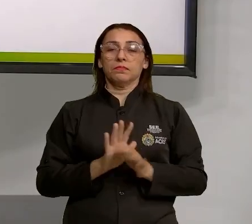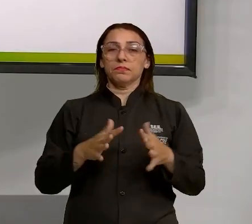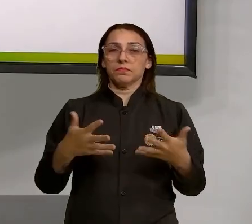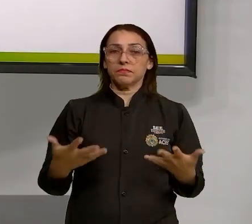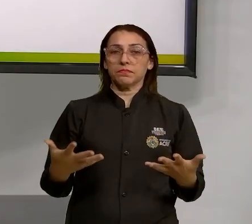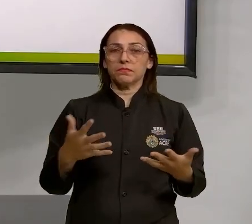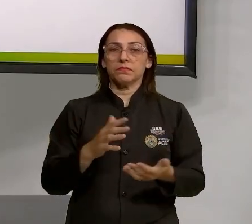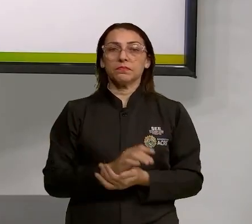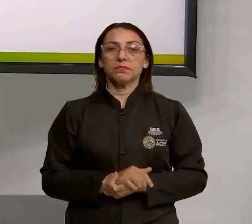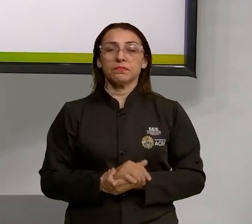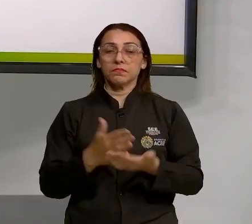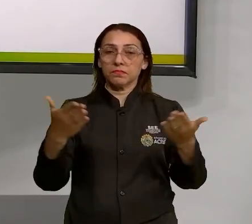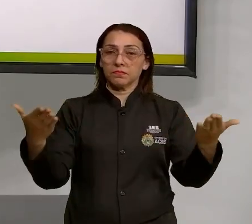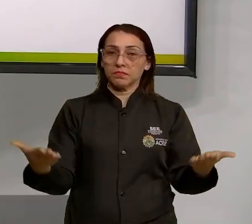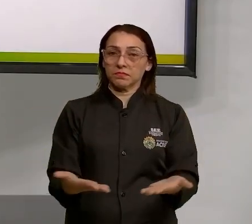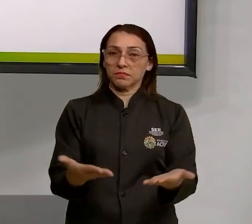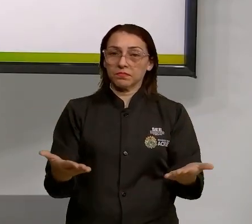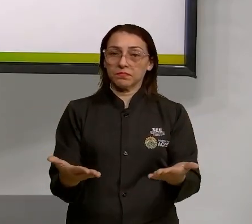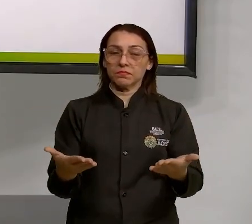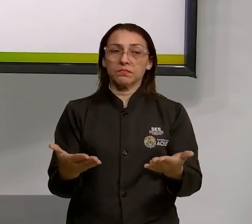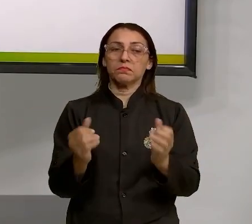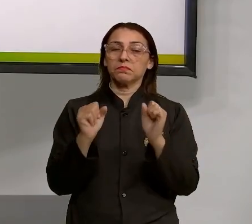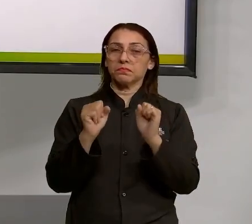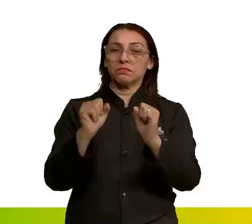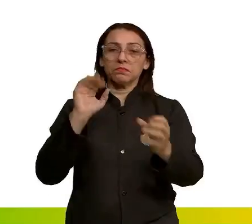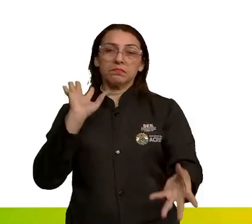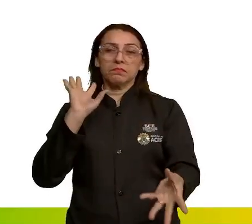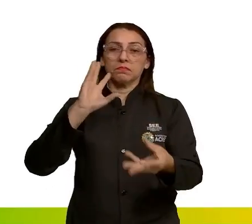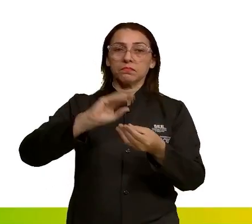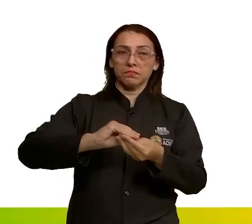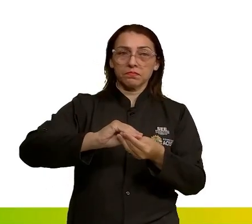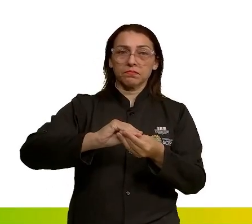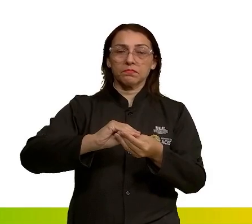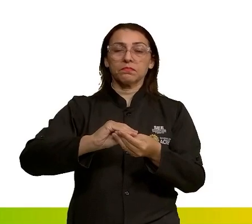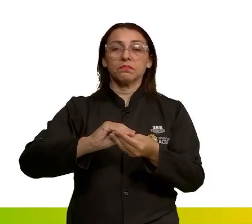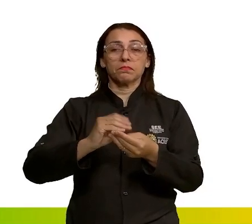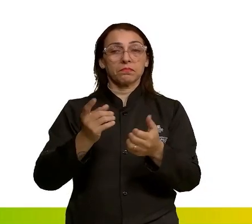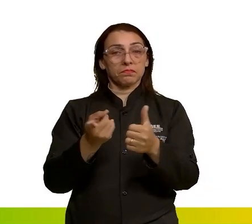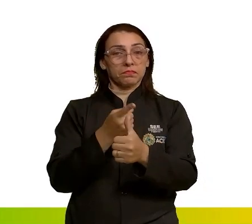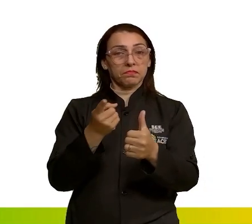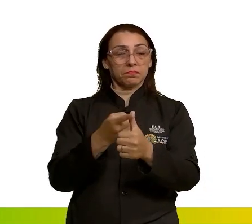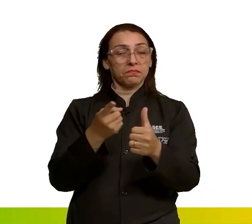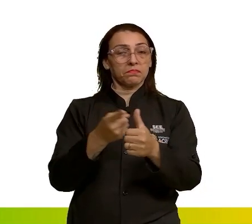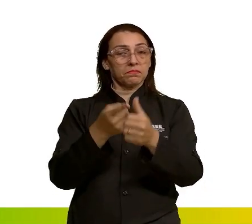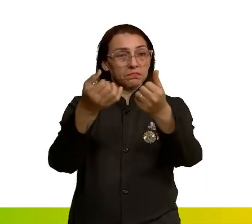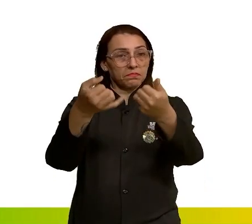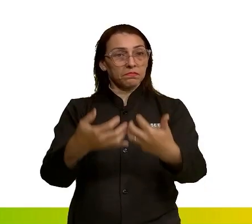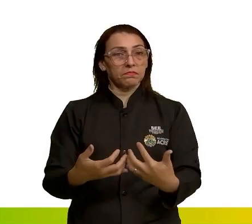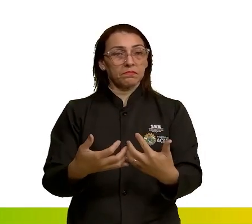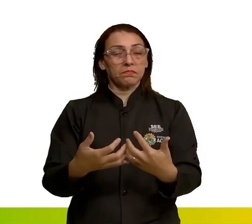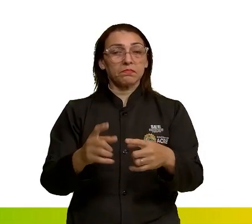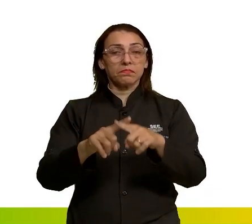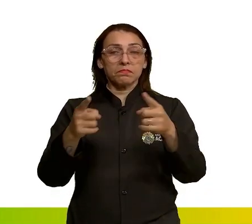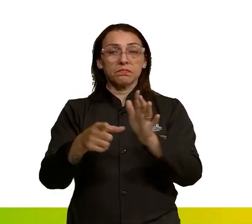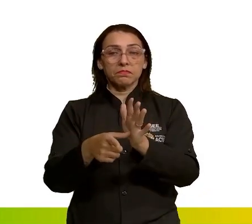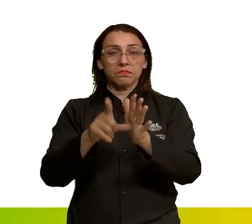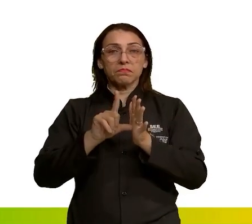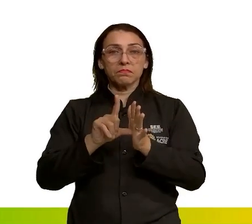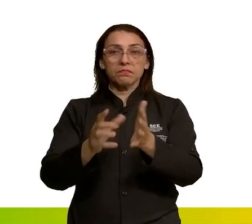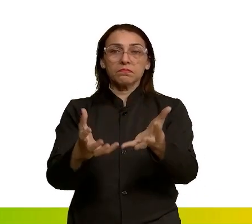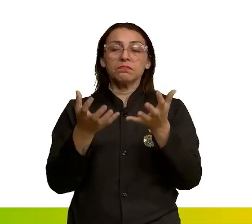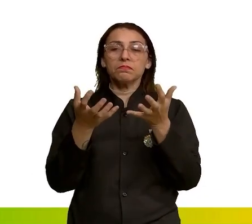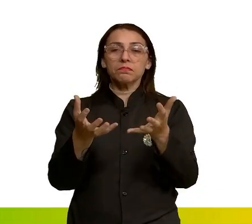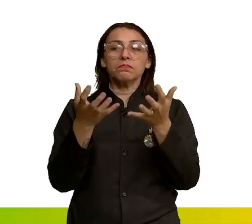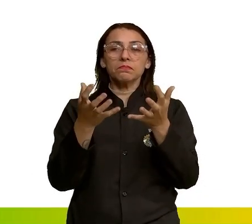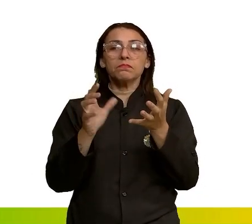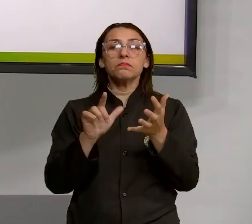Então, agora, nós podemos concluir essa primeira explanação, mas antes disso eu quero fazer